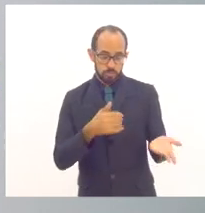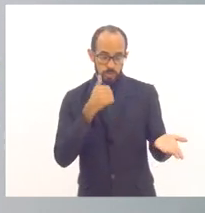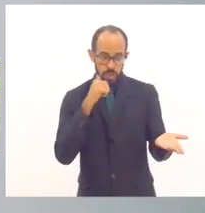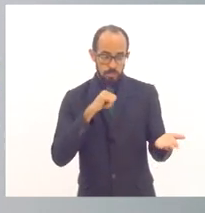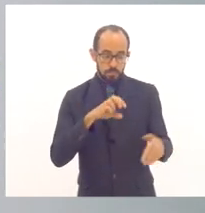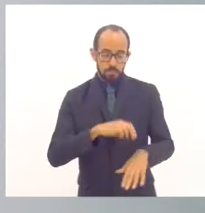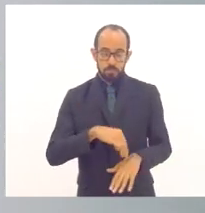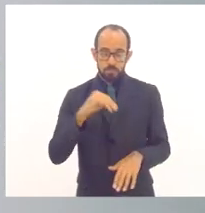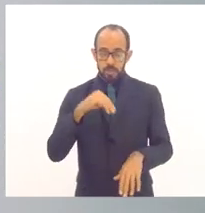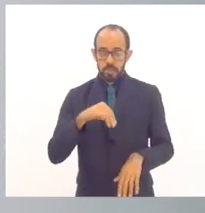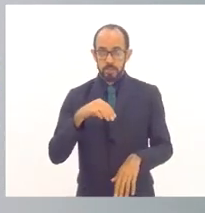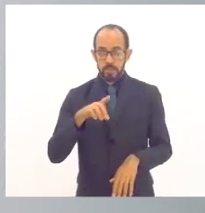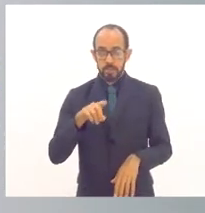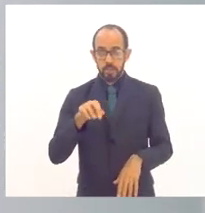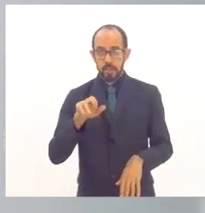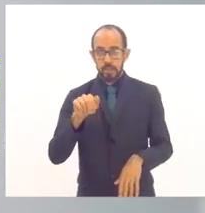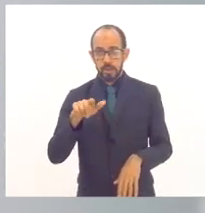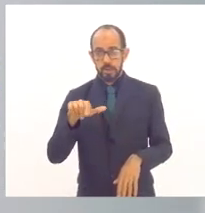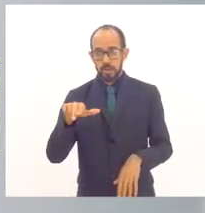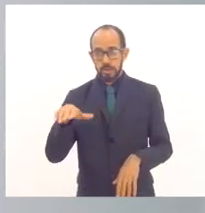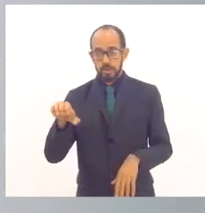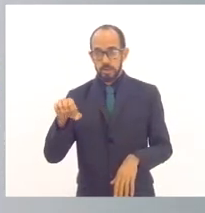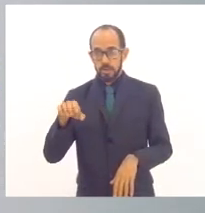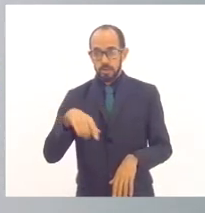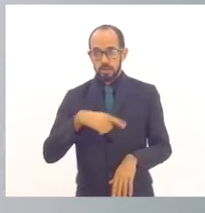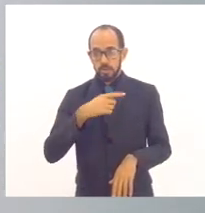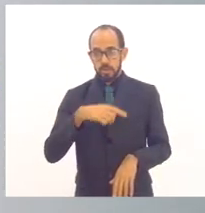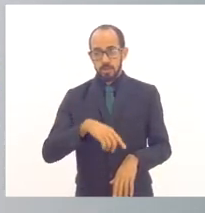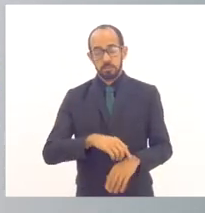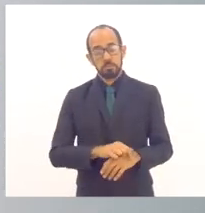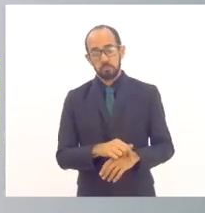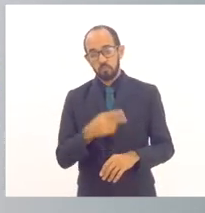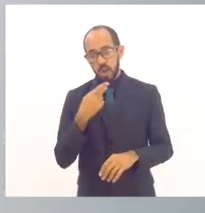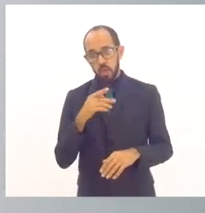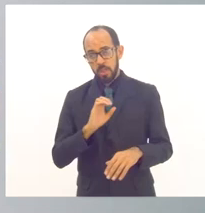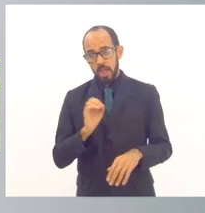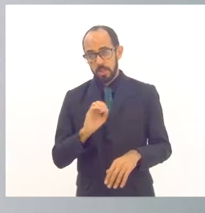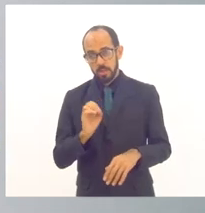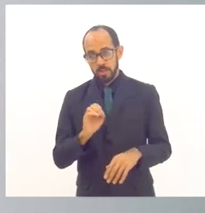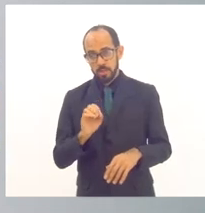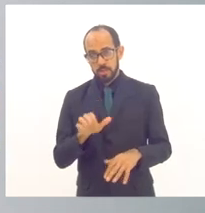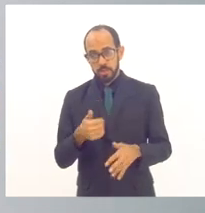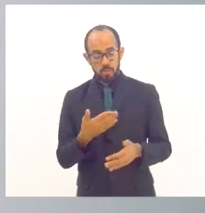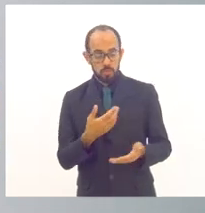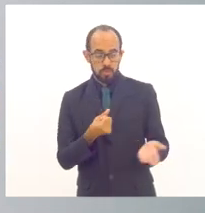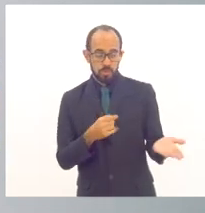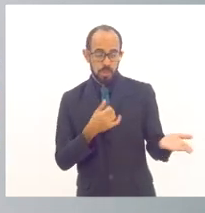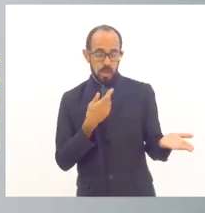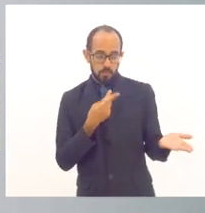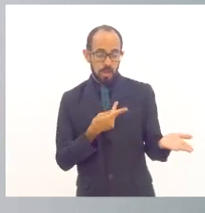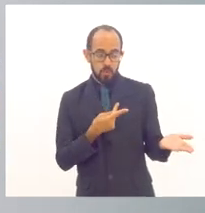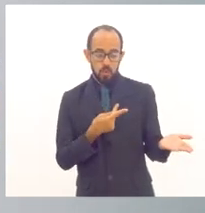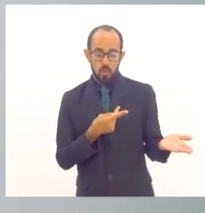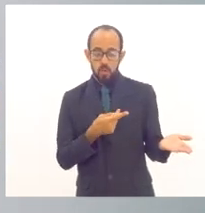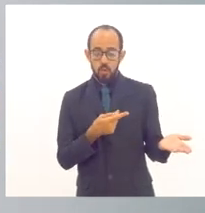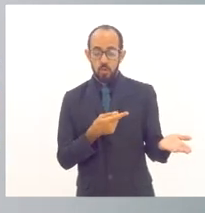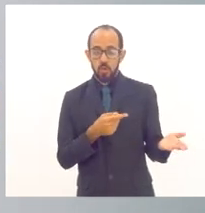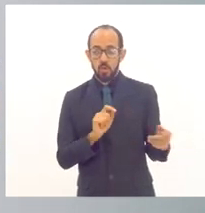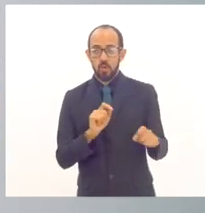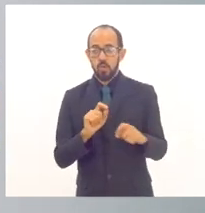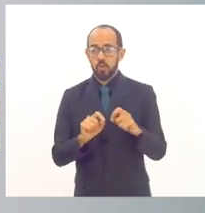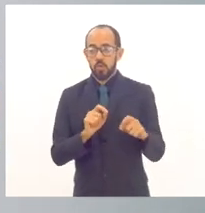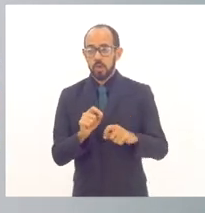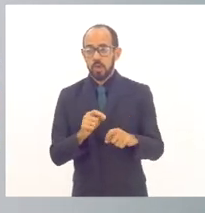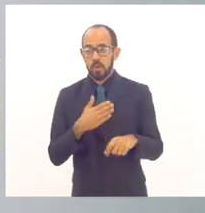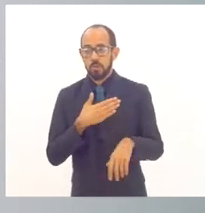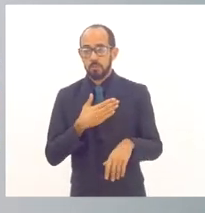mestra Darlene não falou nada. Aí, na minha parte, ela acha que ela tem que falar. Beleza. Já que ela colocou nesse ponto, o